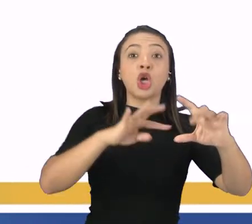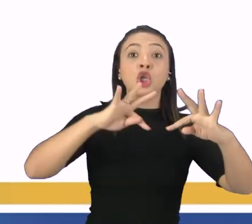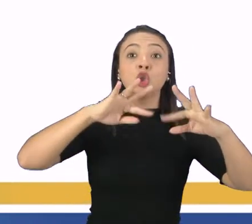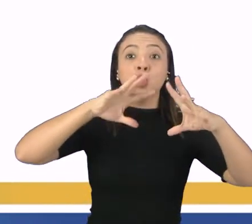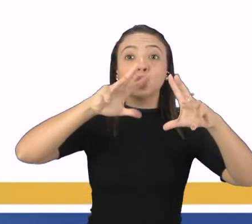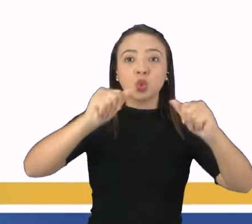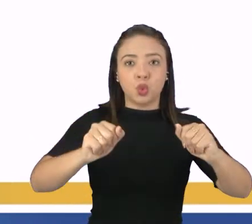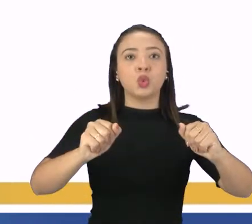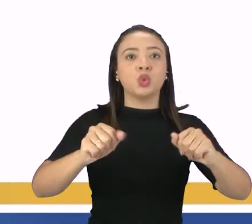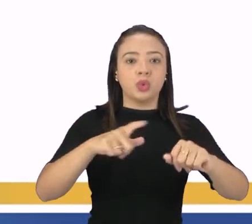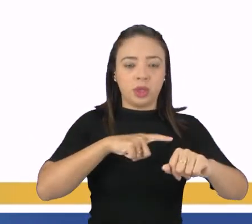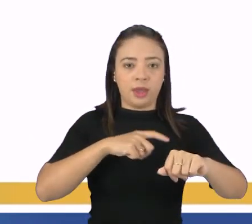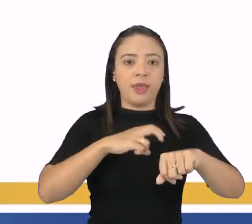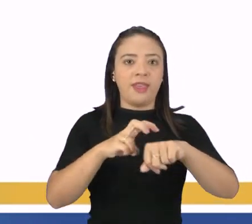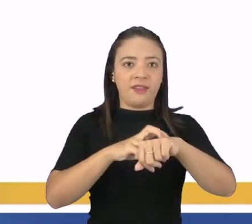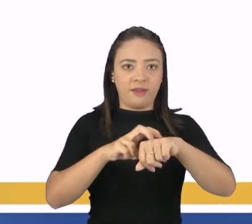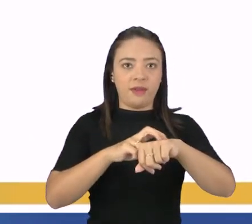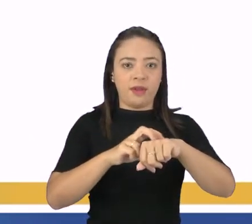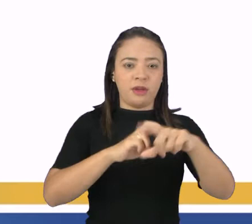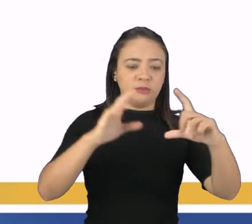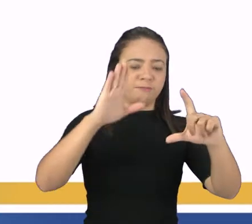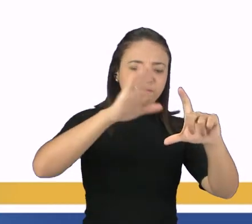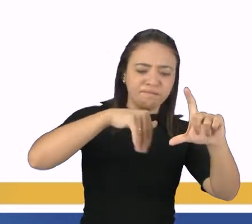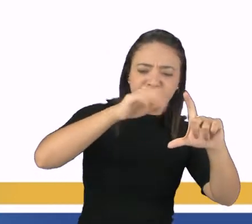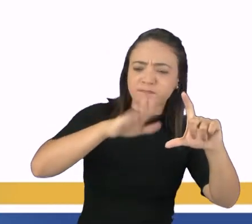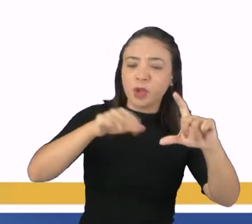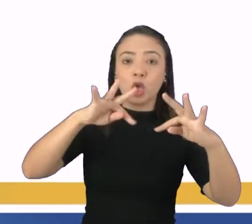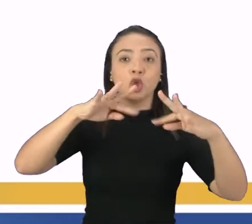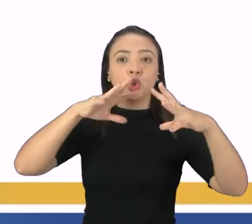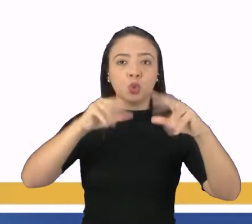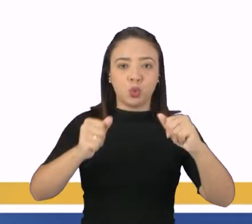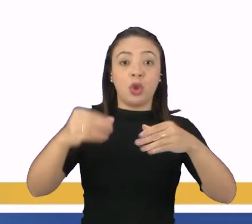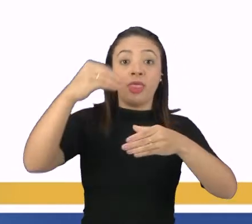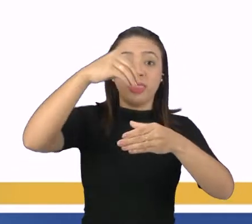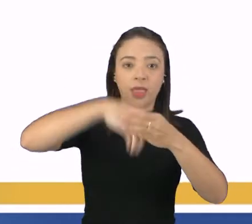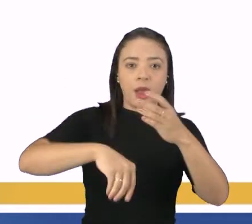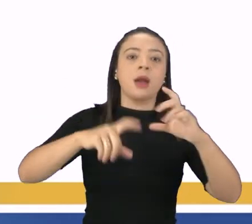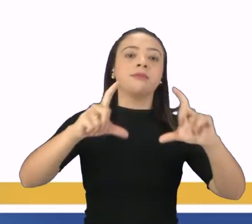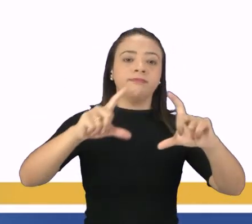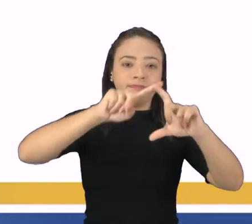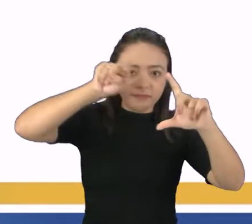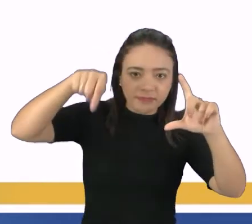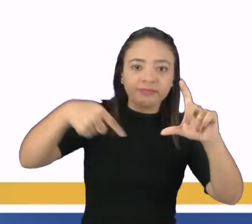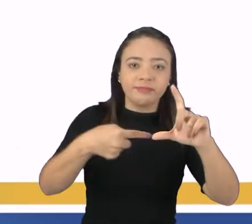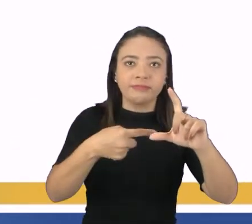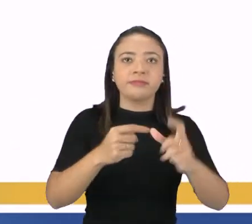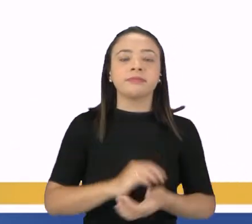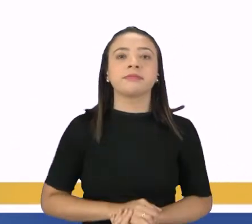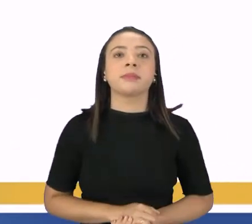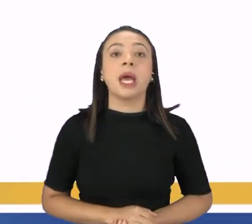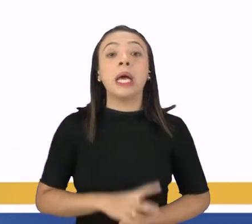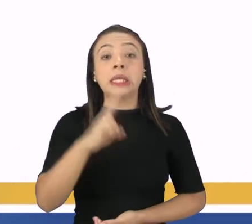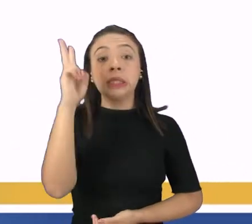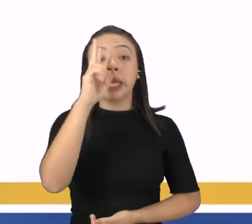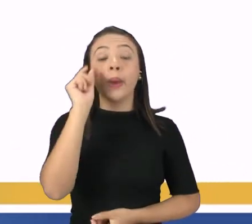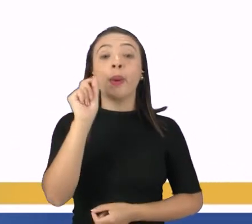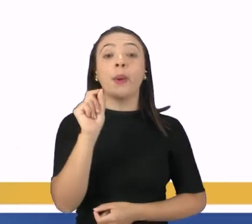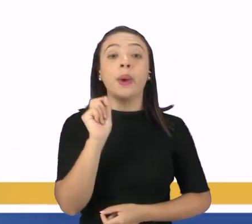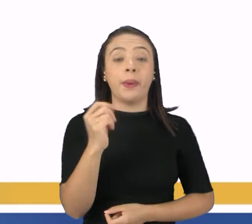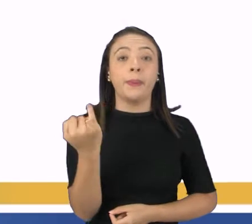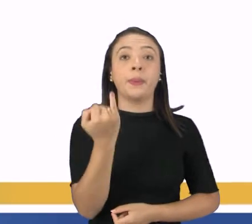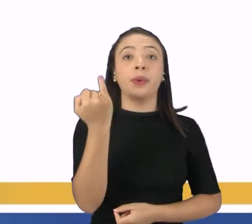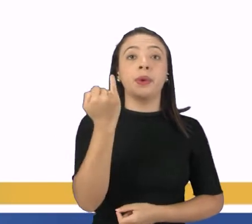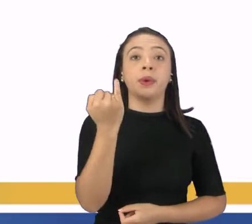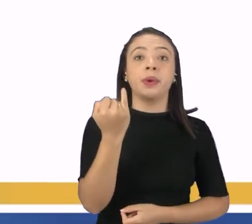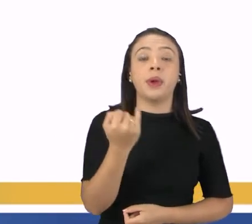essa parte aí pintada de verde, né, tudo que preenche essa circunferência. Lembre-se que